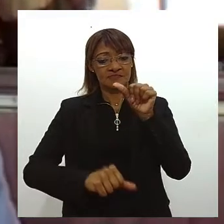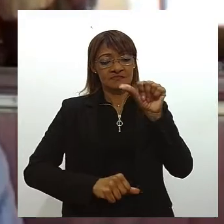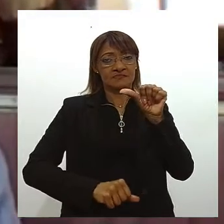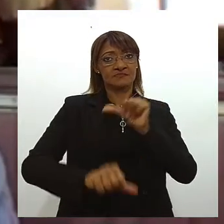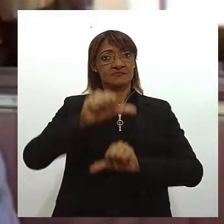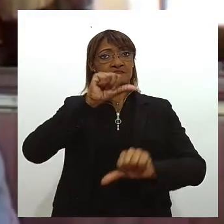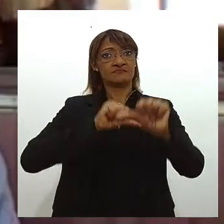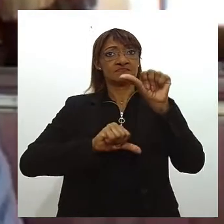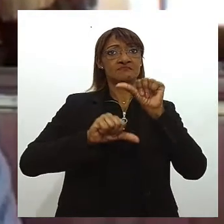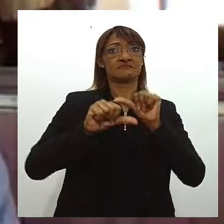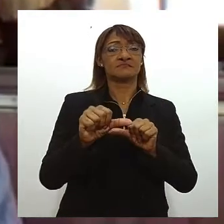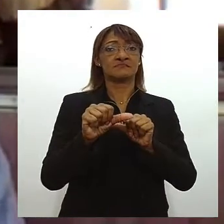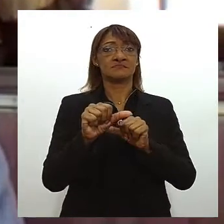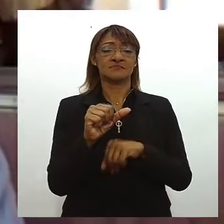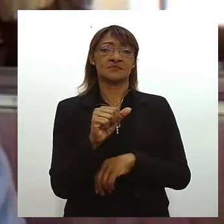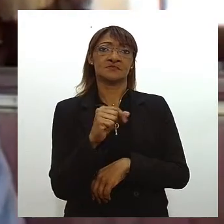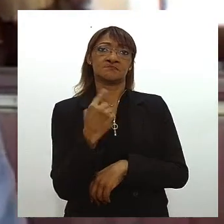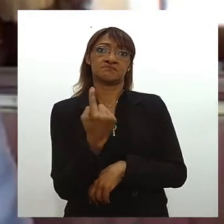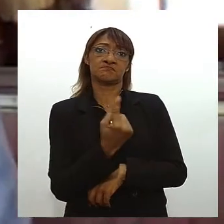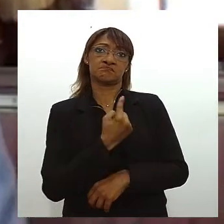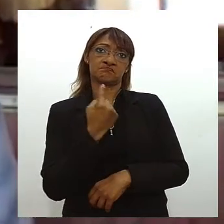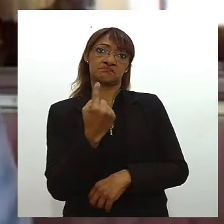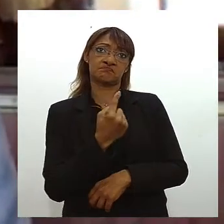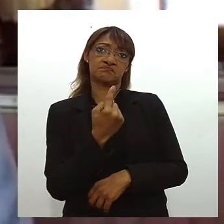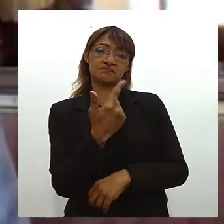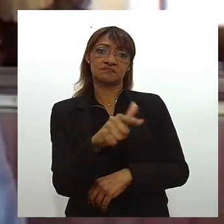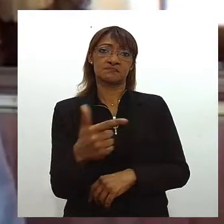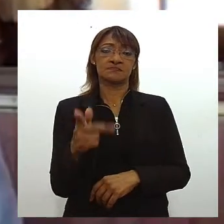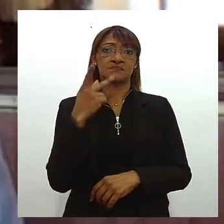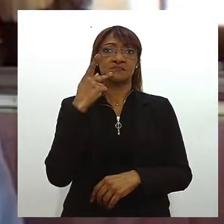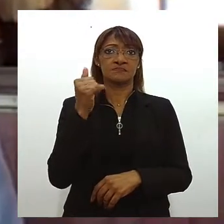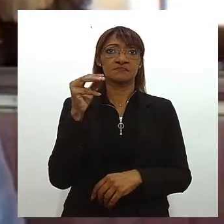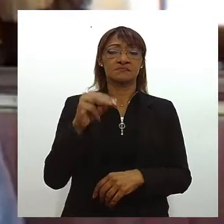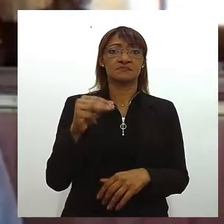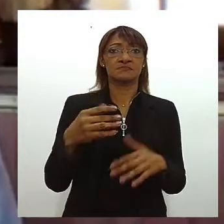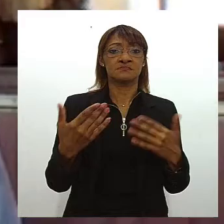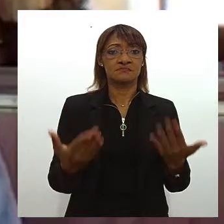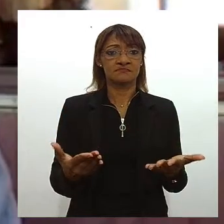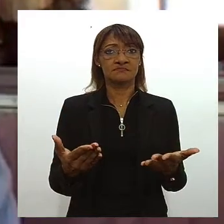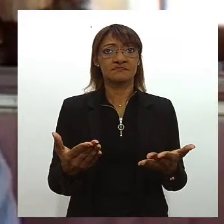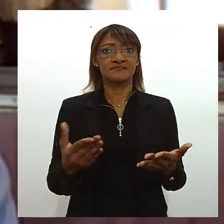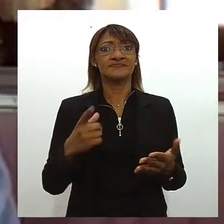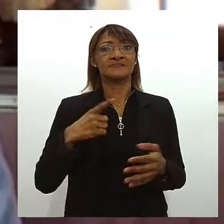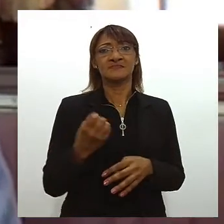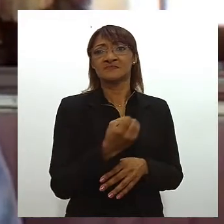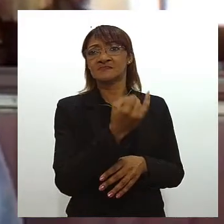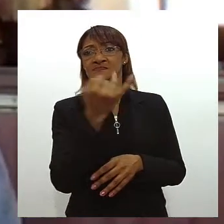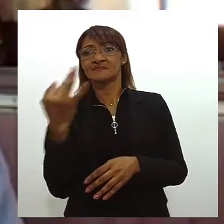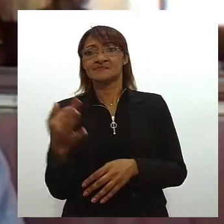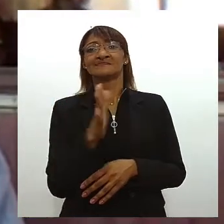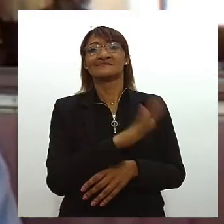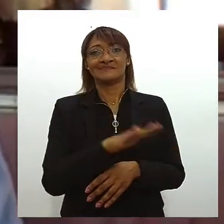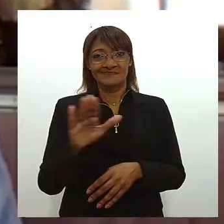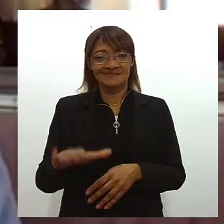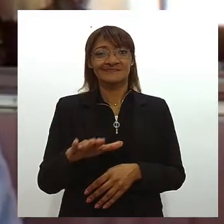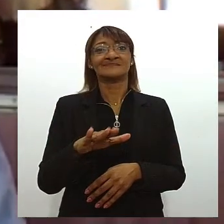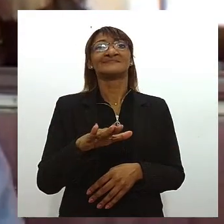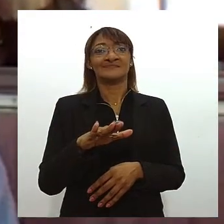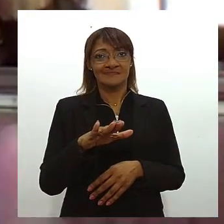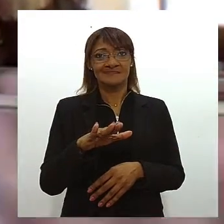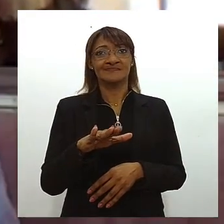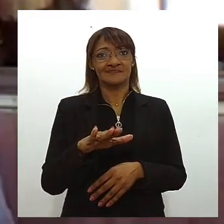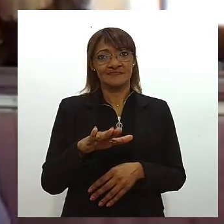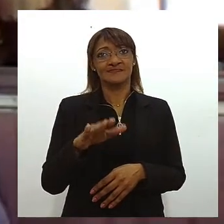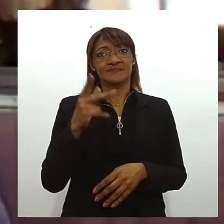em órfãos e órfãs da Covid. Né? Muitas crianças tiveram seus pais, os seus